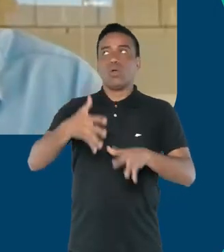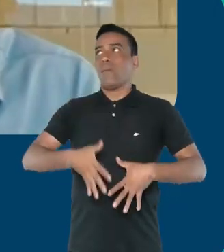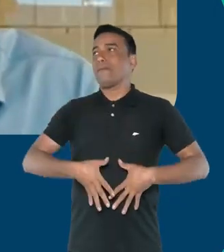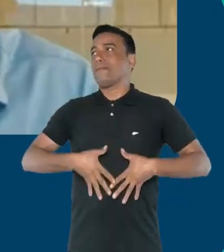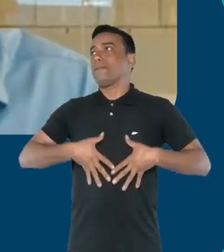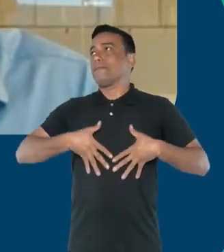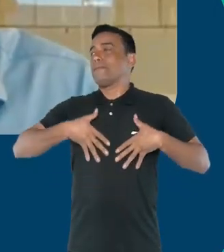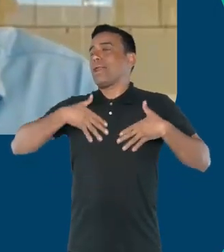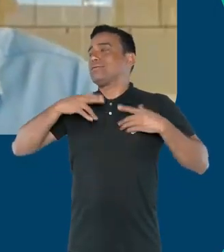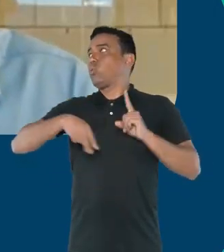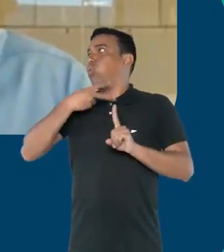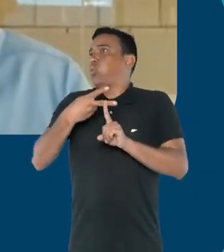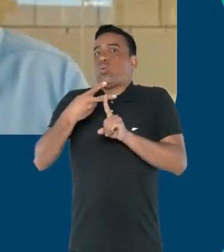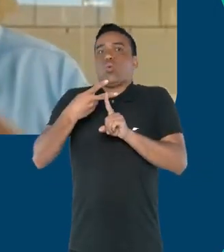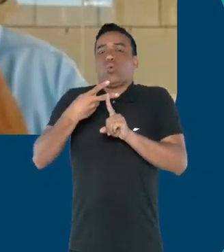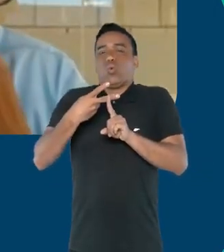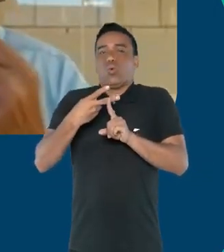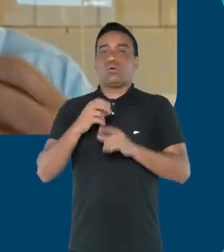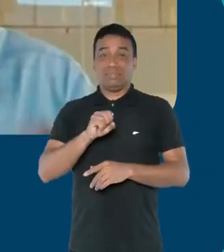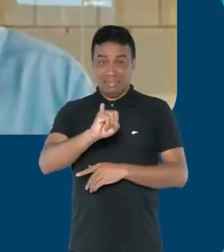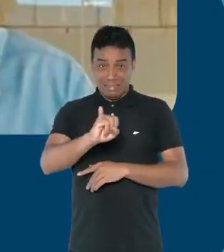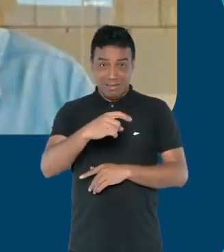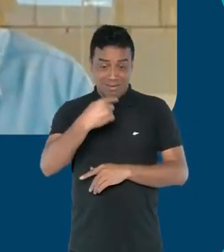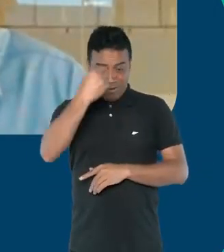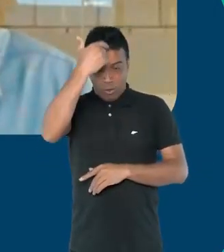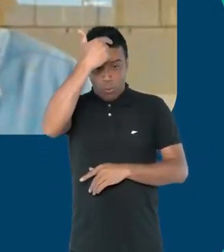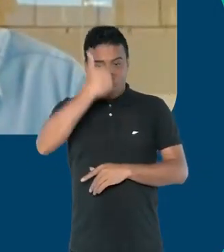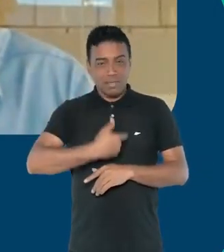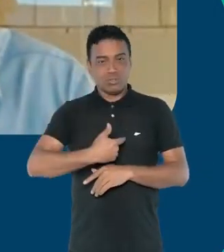um prazer duplo. Se eu sou